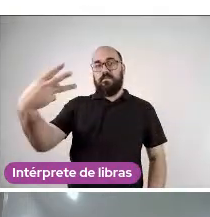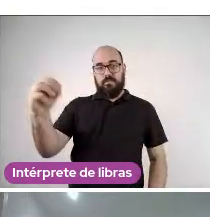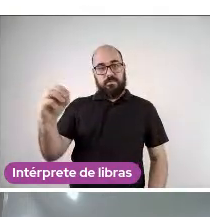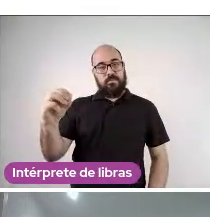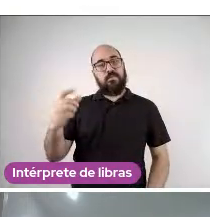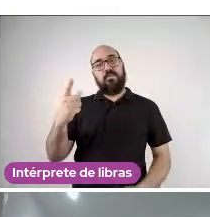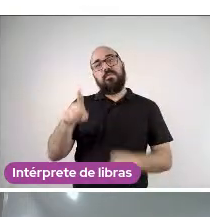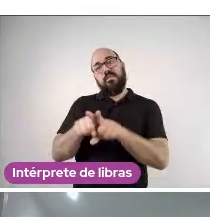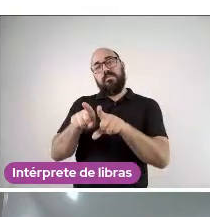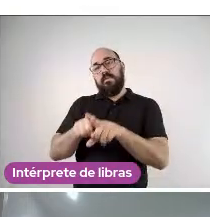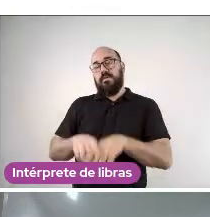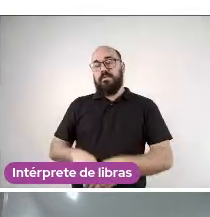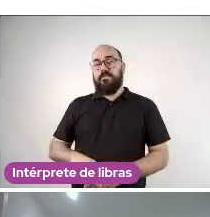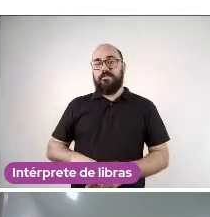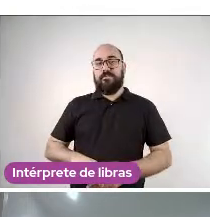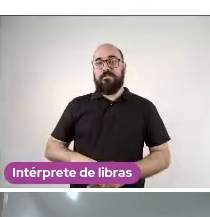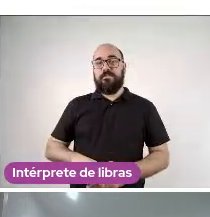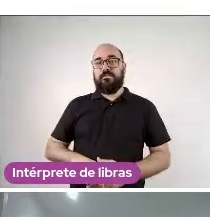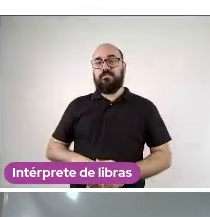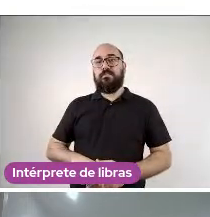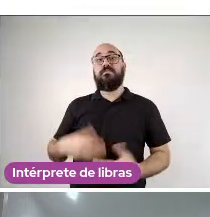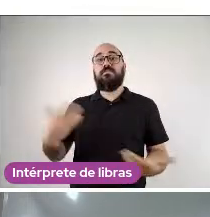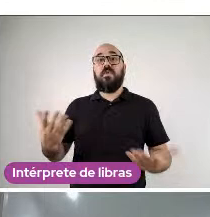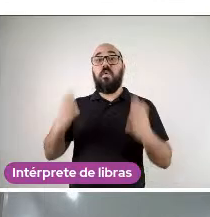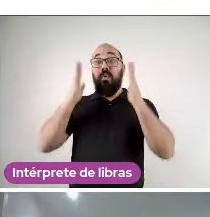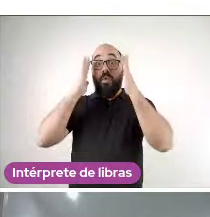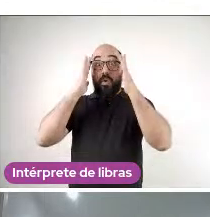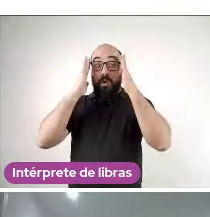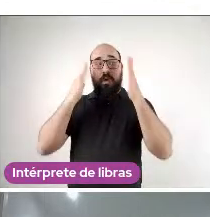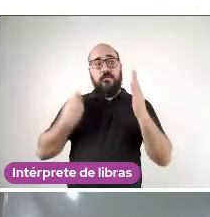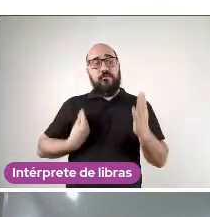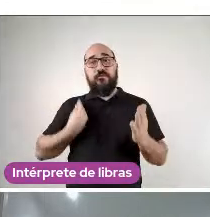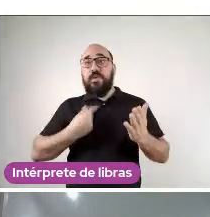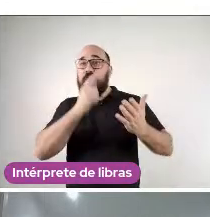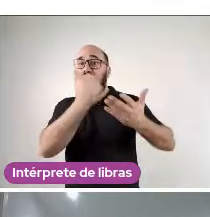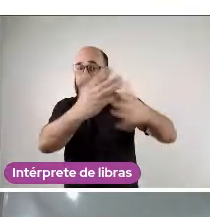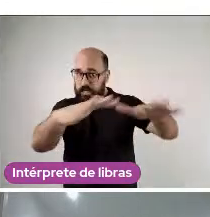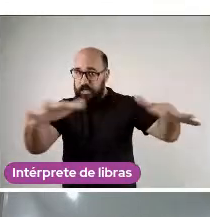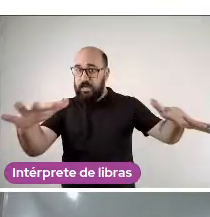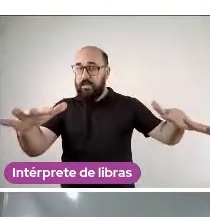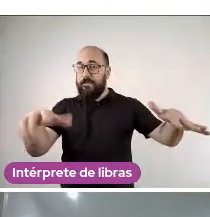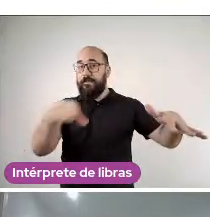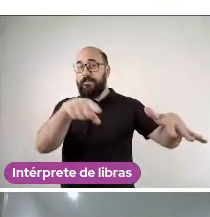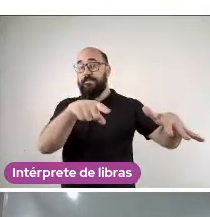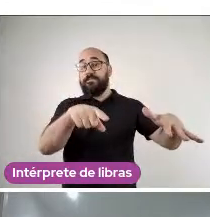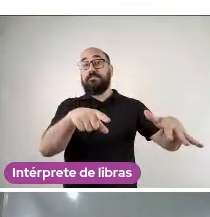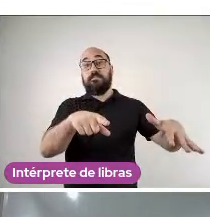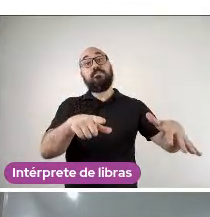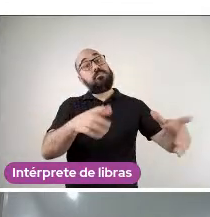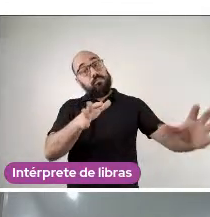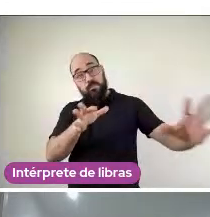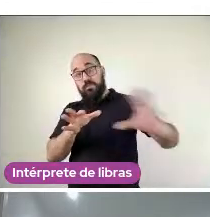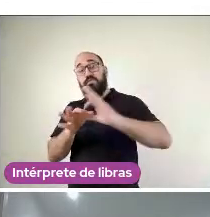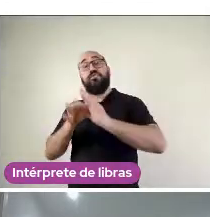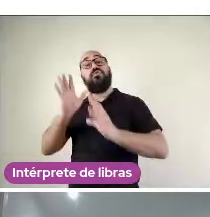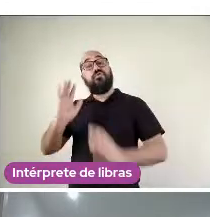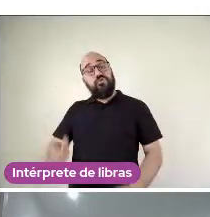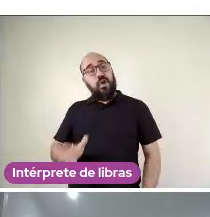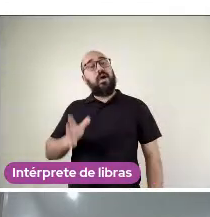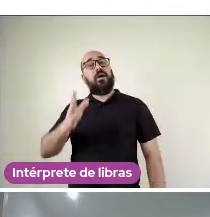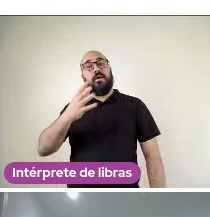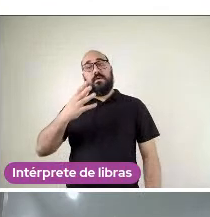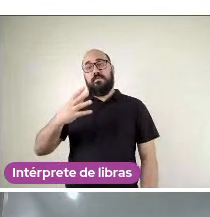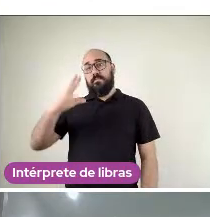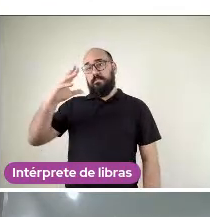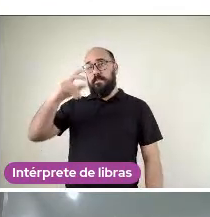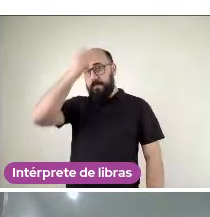o Núcleo de Vida Marinha, ele se propõe a colocar na Secretaria da Cidade do Meio Ambiente e na Prefeitura da Cidade do